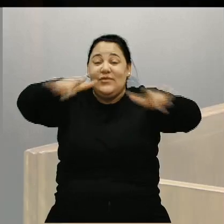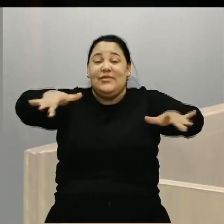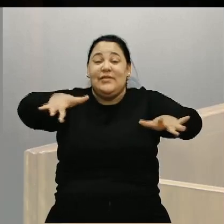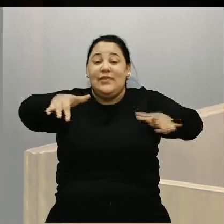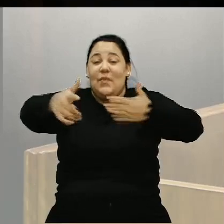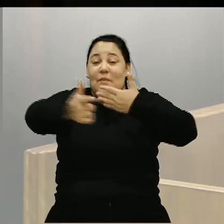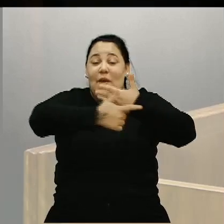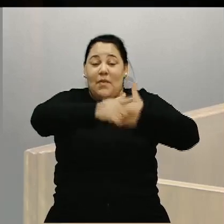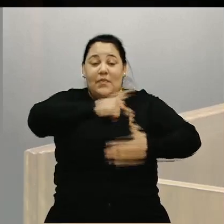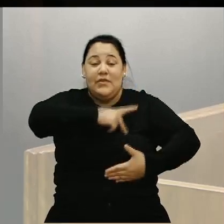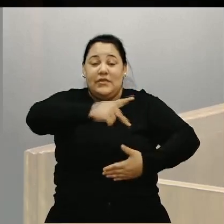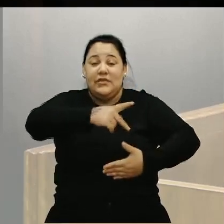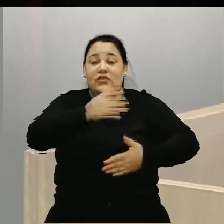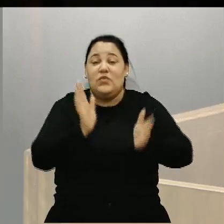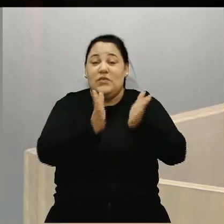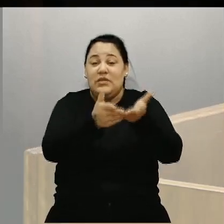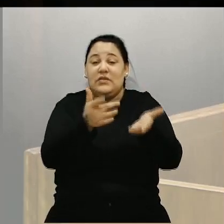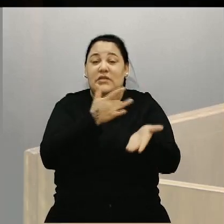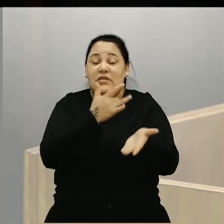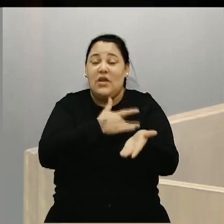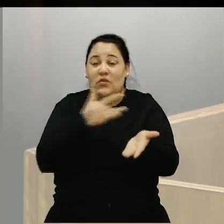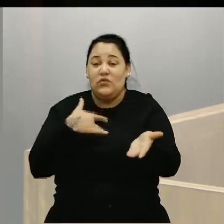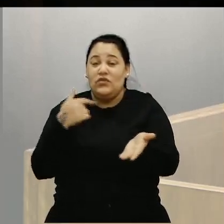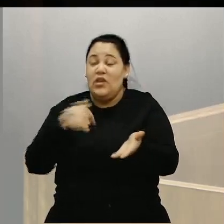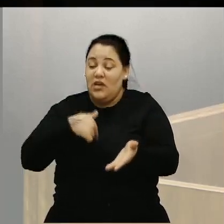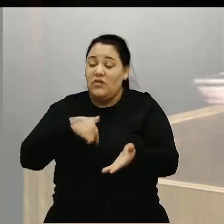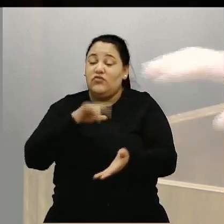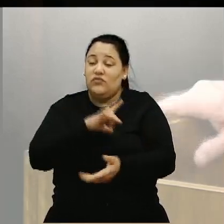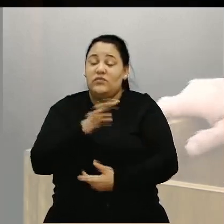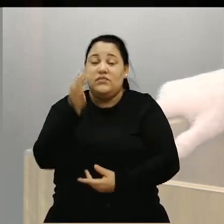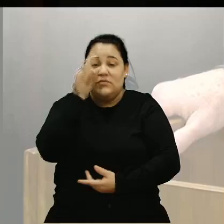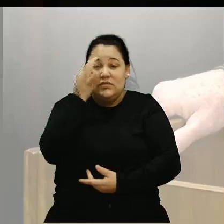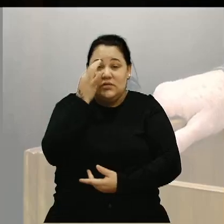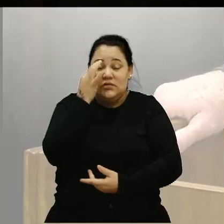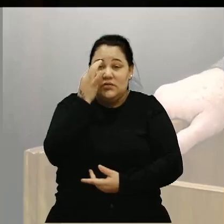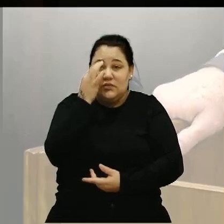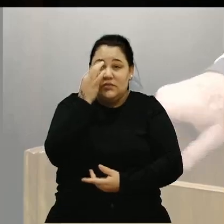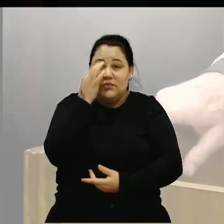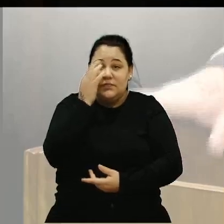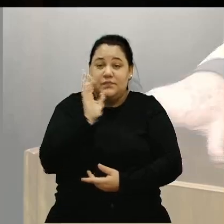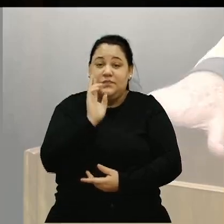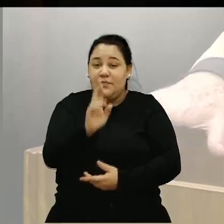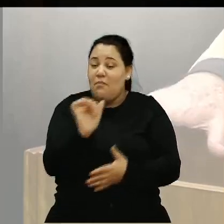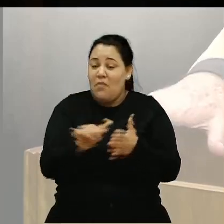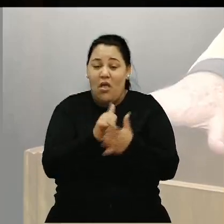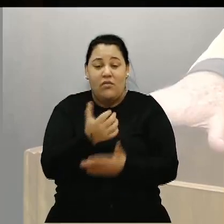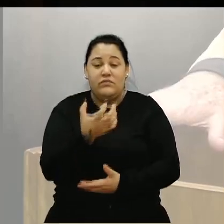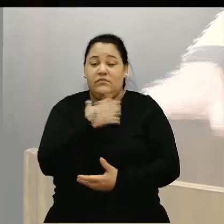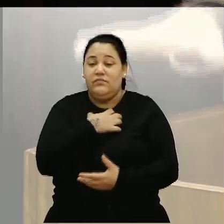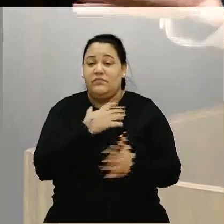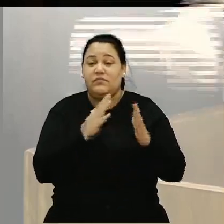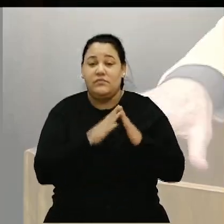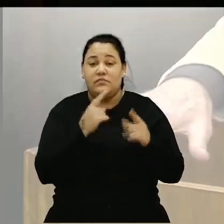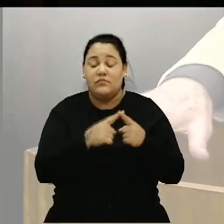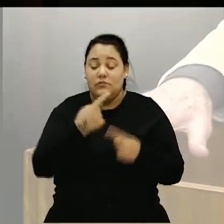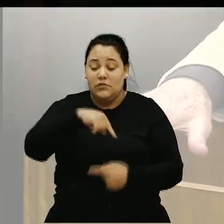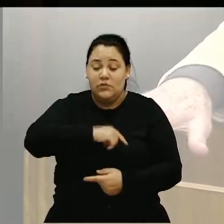Saúde, estive lá procurando representar da melhor forma a casa, porque nós temos